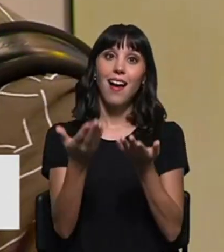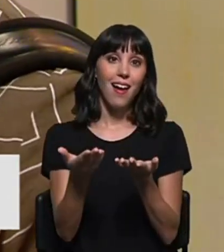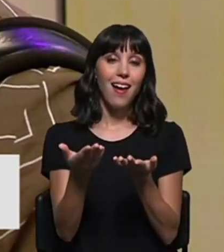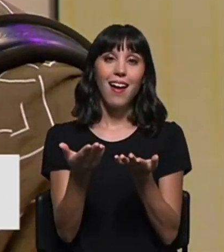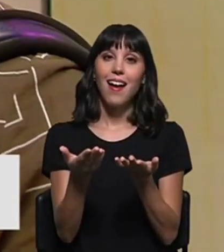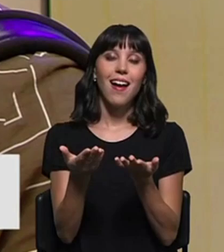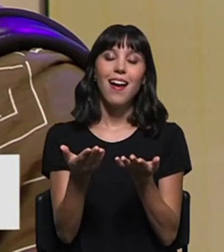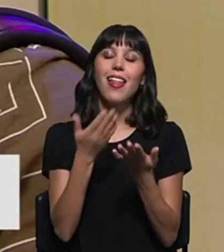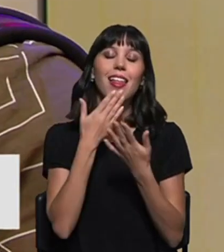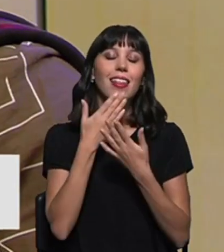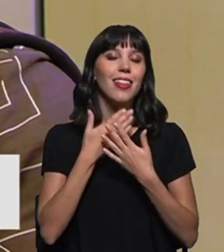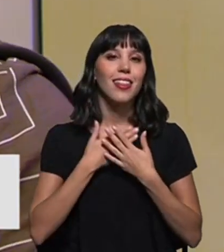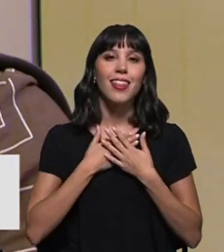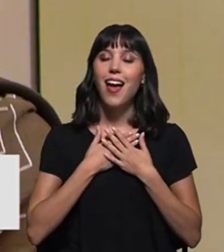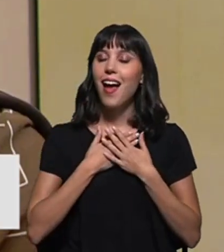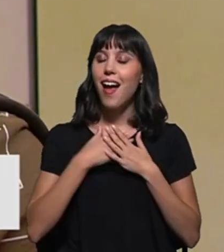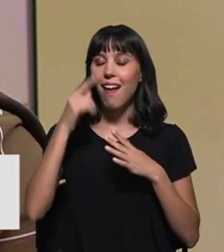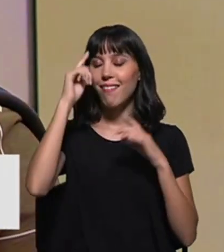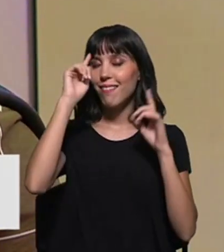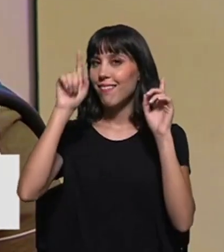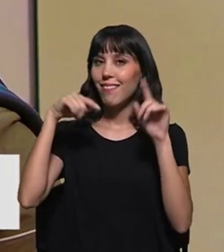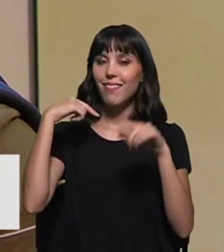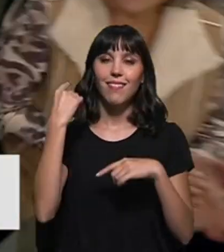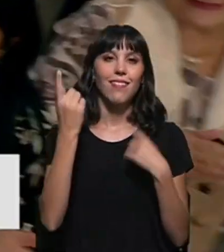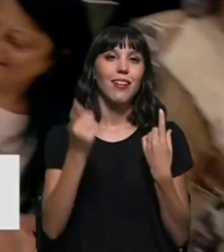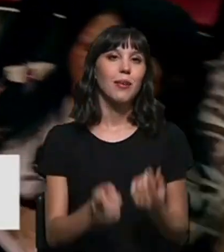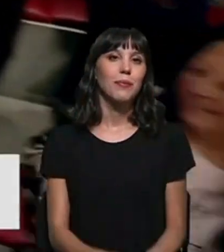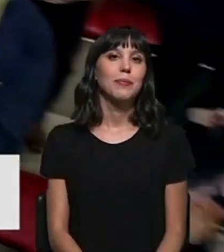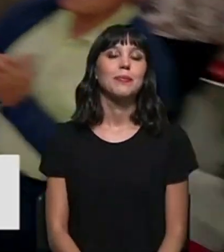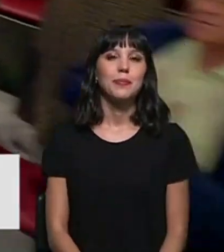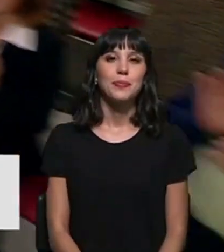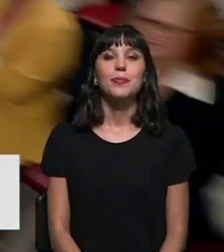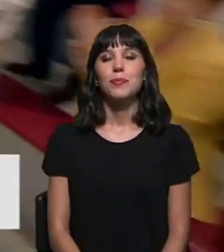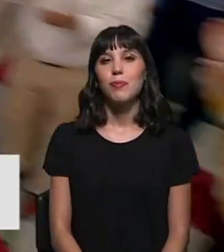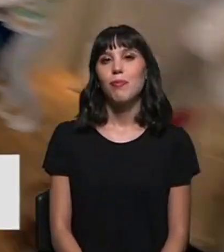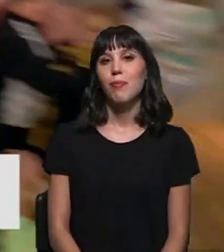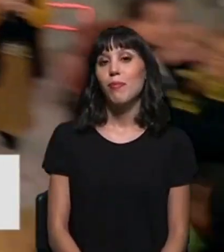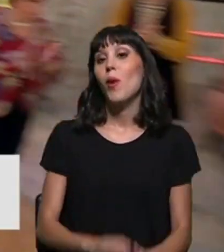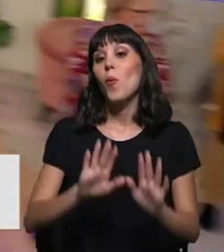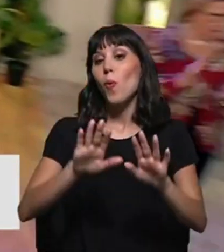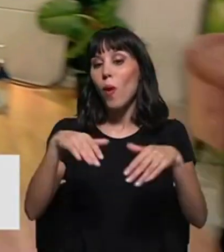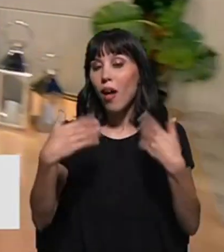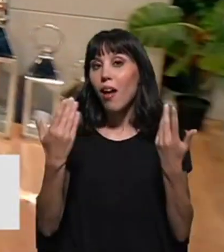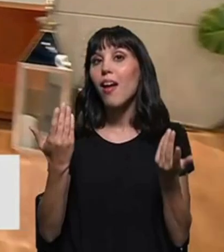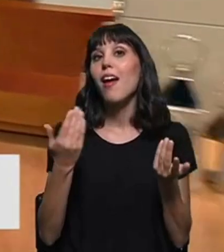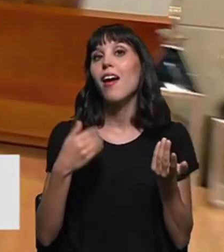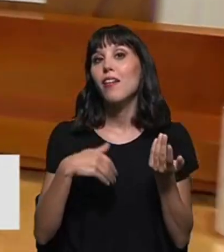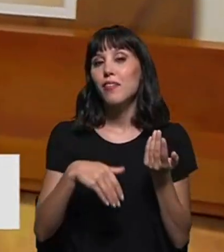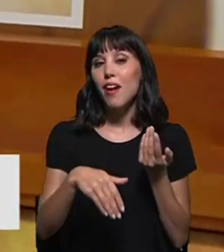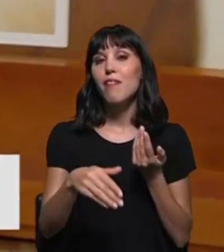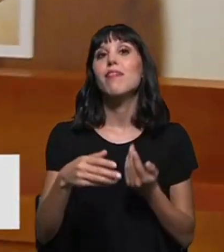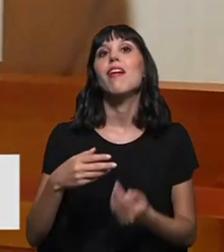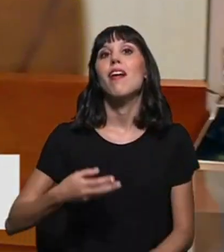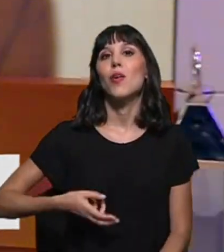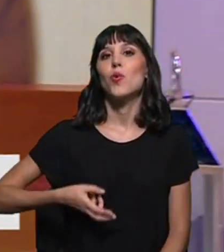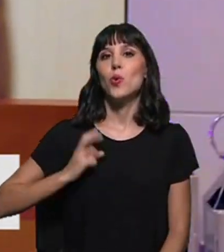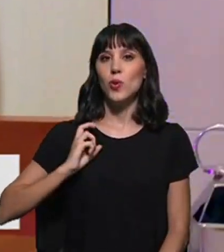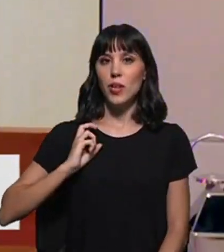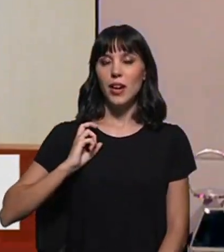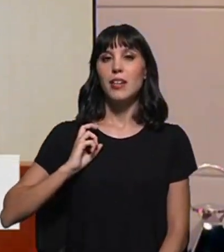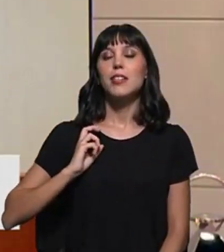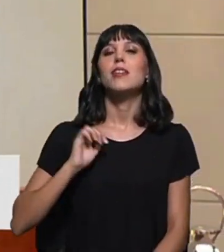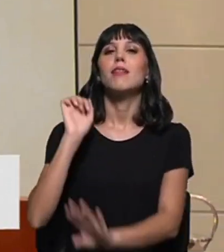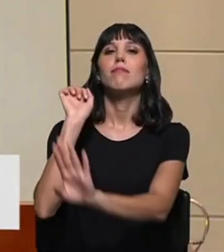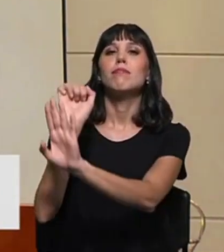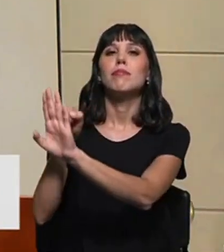me faz perder o juízo. Um dia qualquer vou ter a coragem de bater-te à